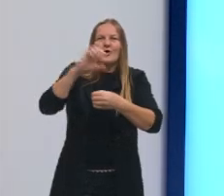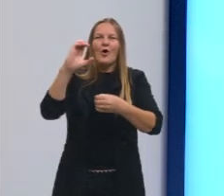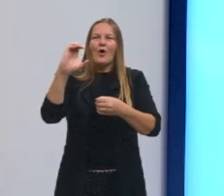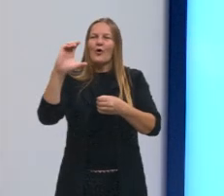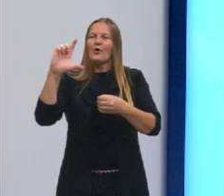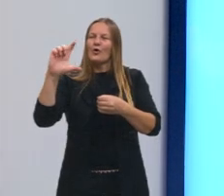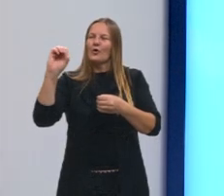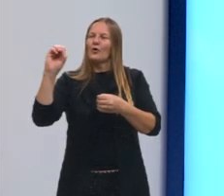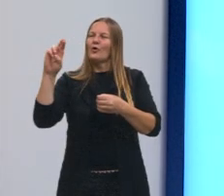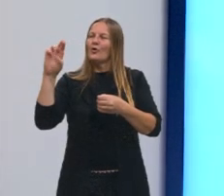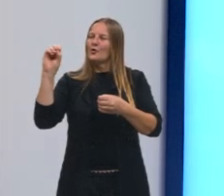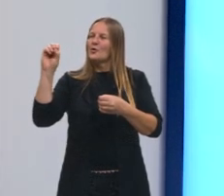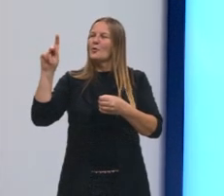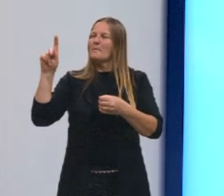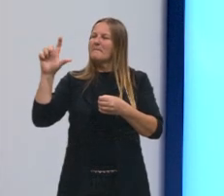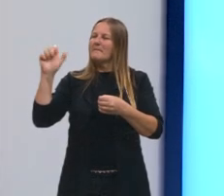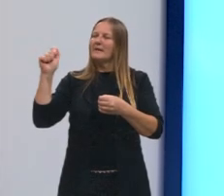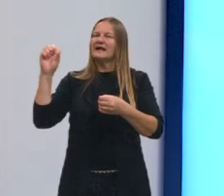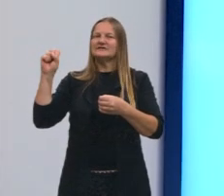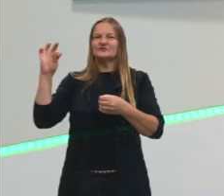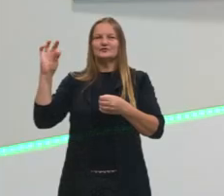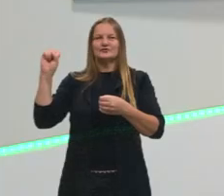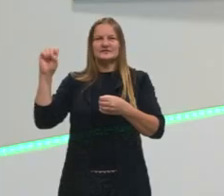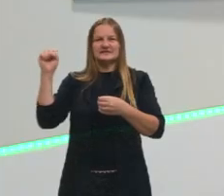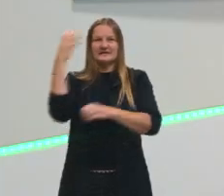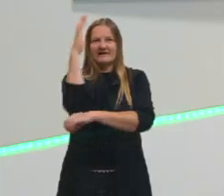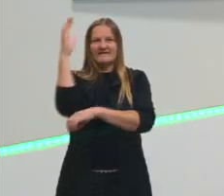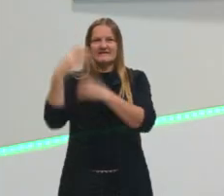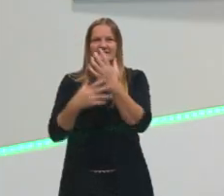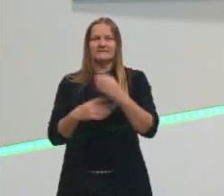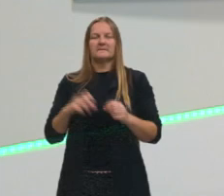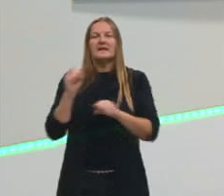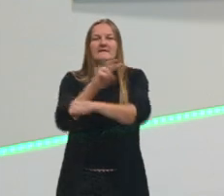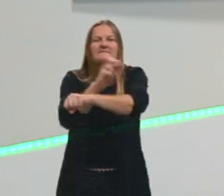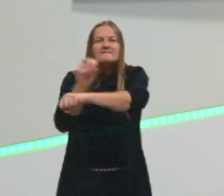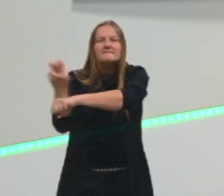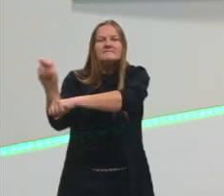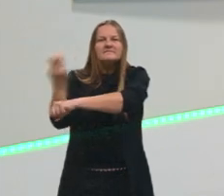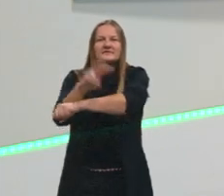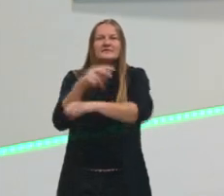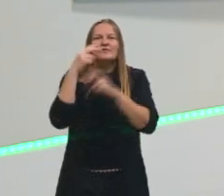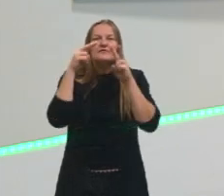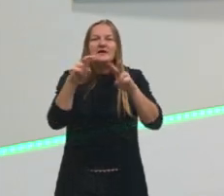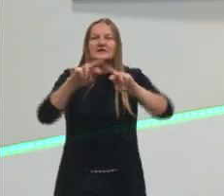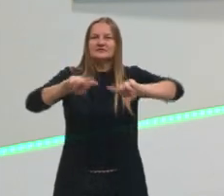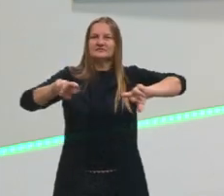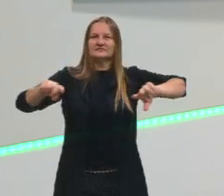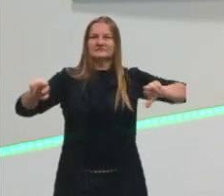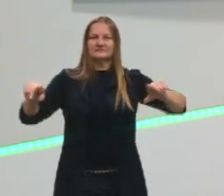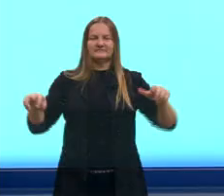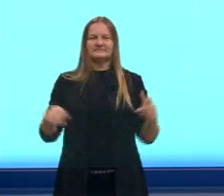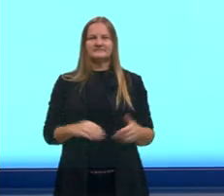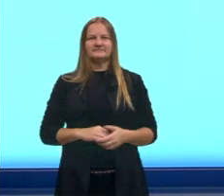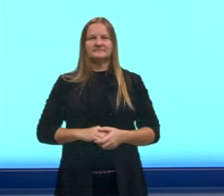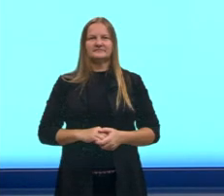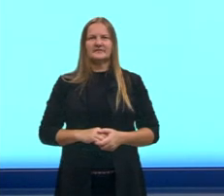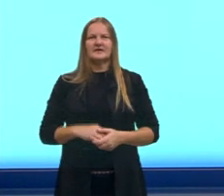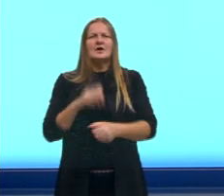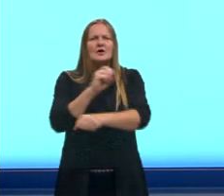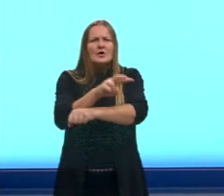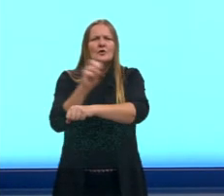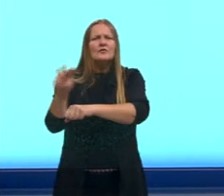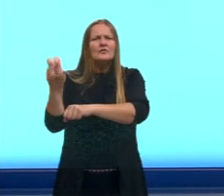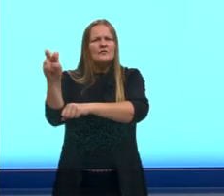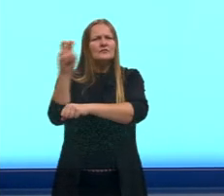procarionte e aqui eu coloquei um vírus para vocês verem a diferença o